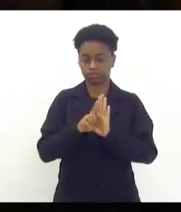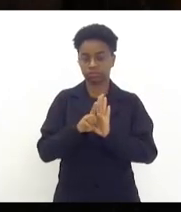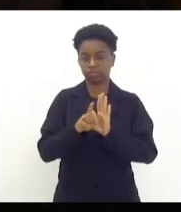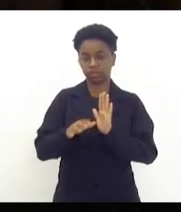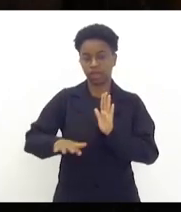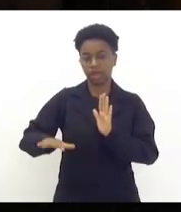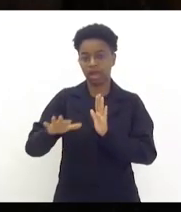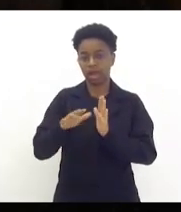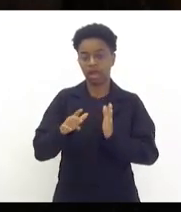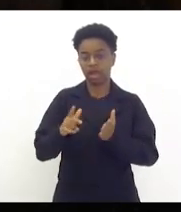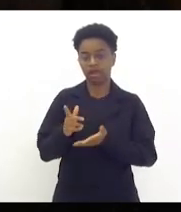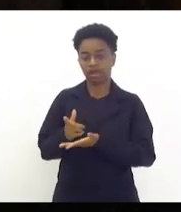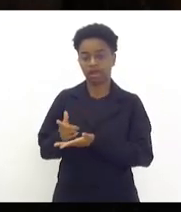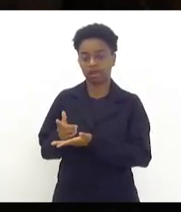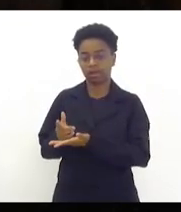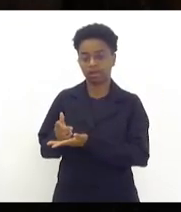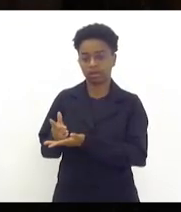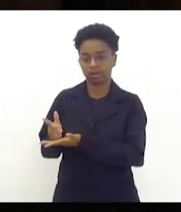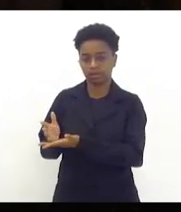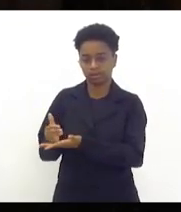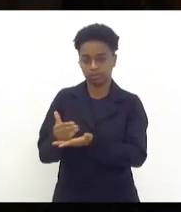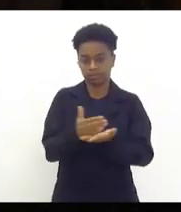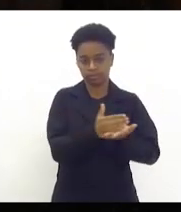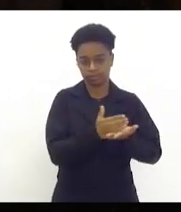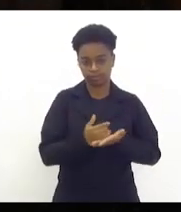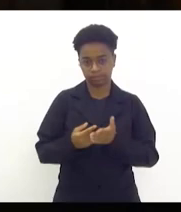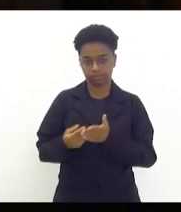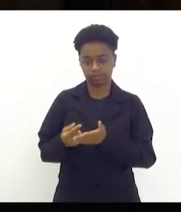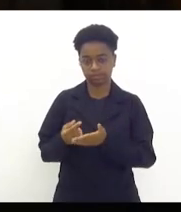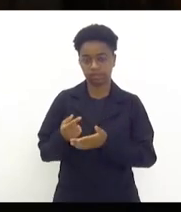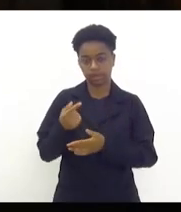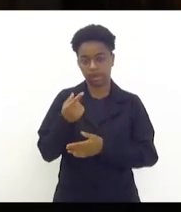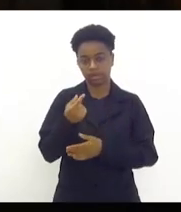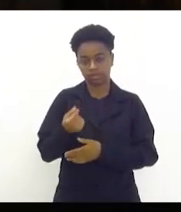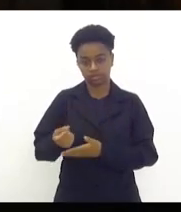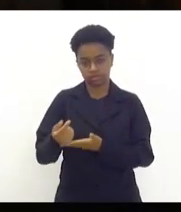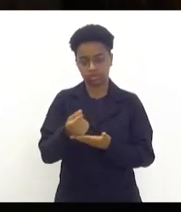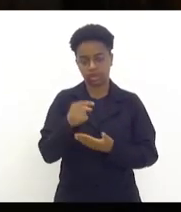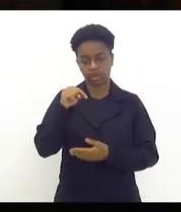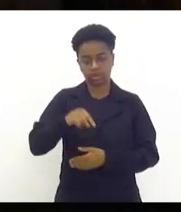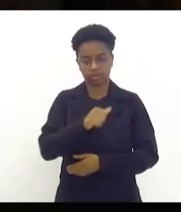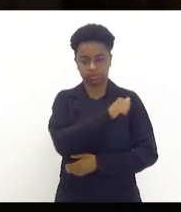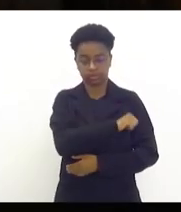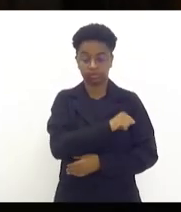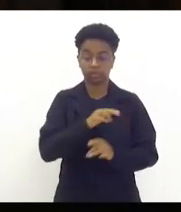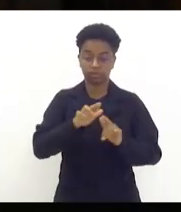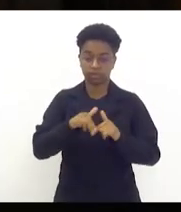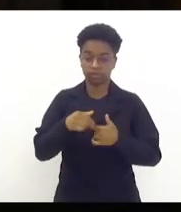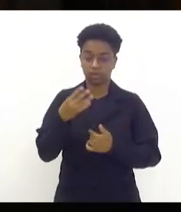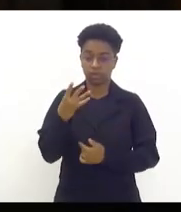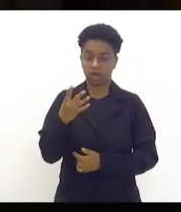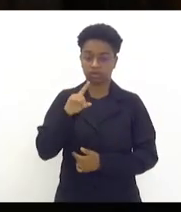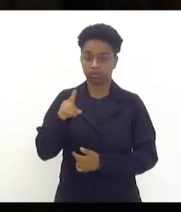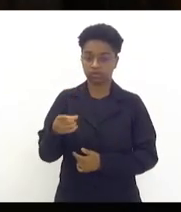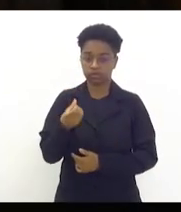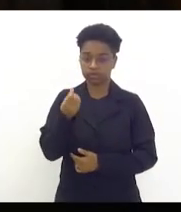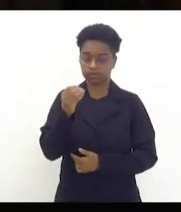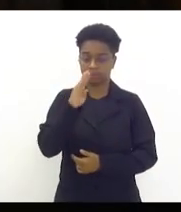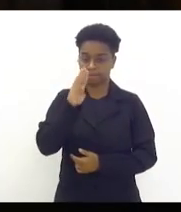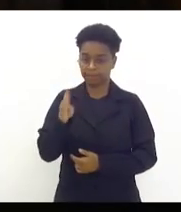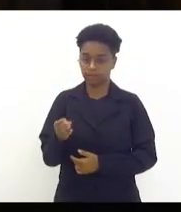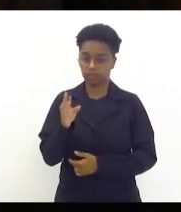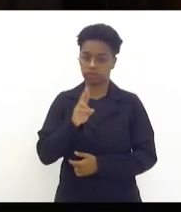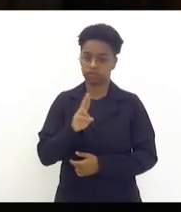área tributária do Estado do Rio de Janeiro. Com isso, 4,6 bilhões de